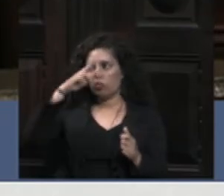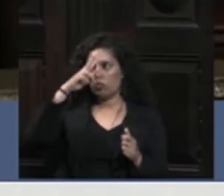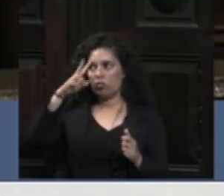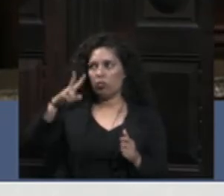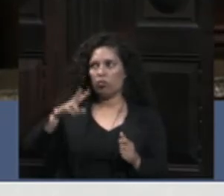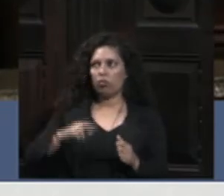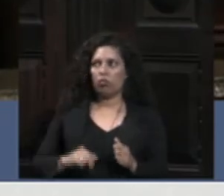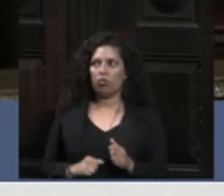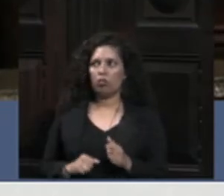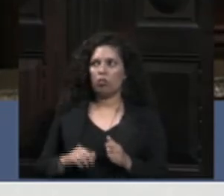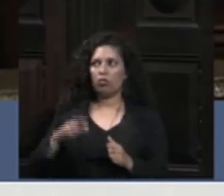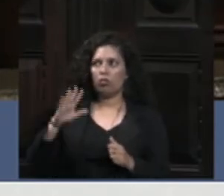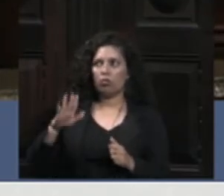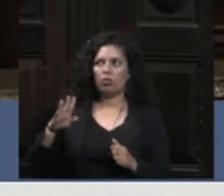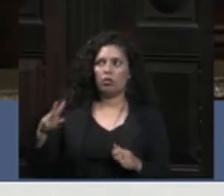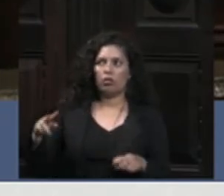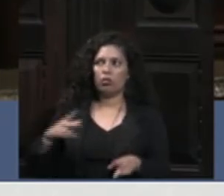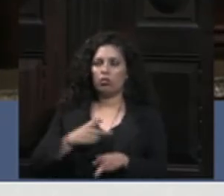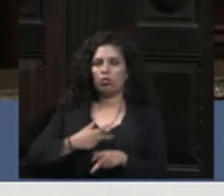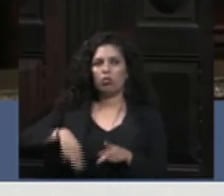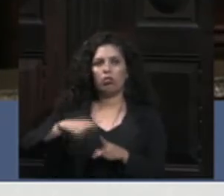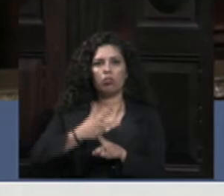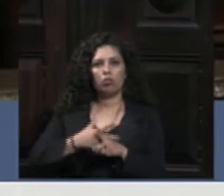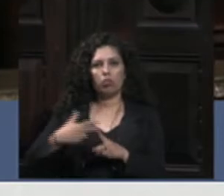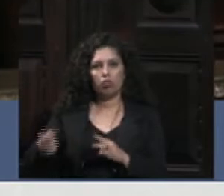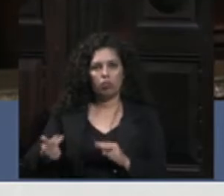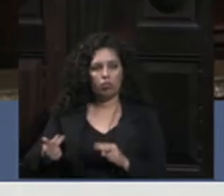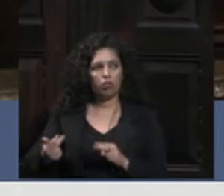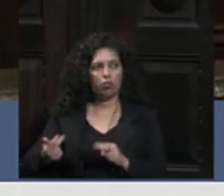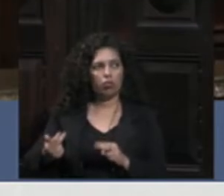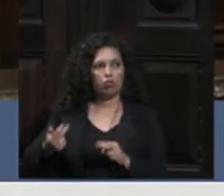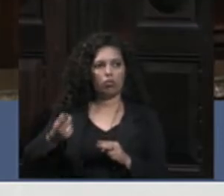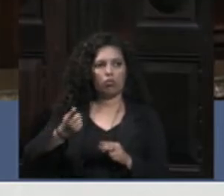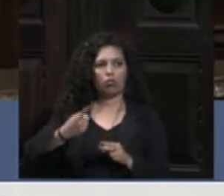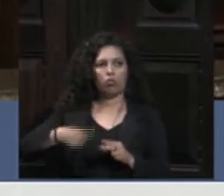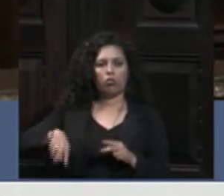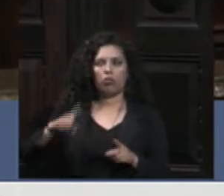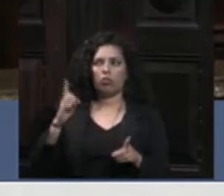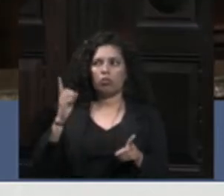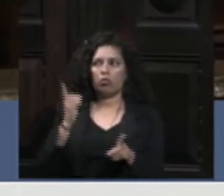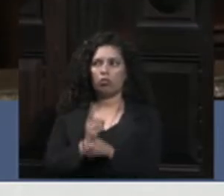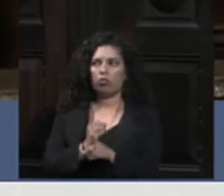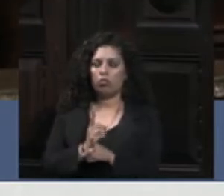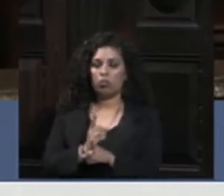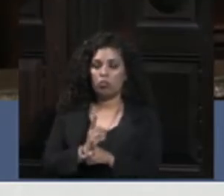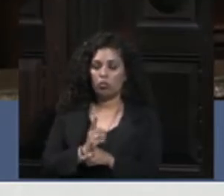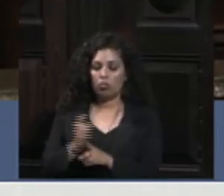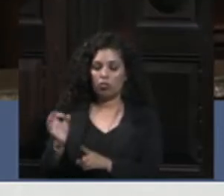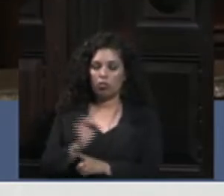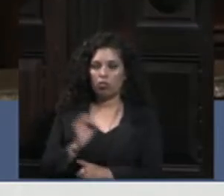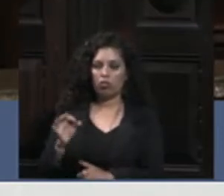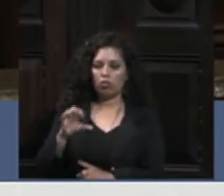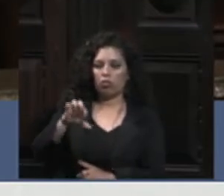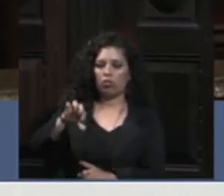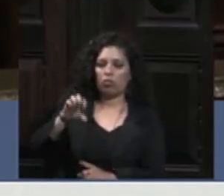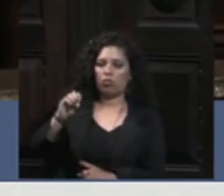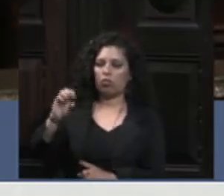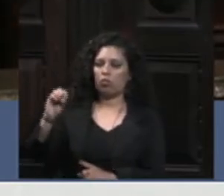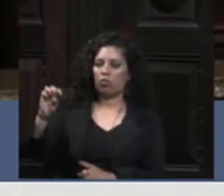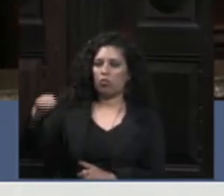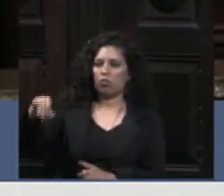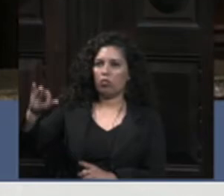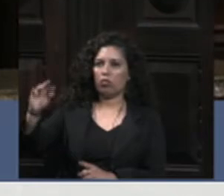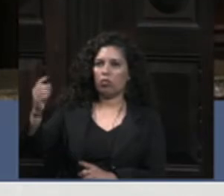mas a luta foi vitoriosa. Não conseguiram trocar 900 milhões por 100